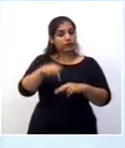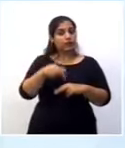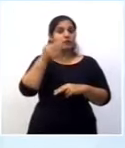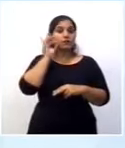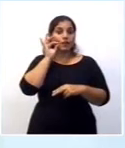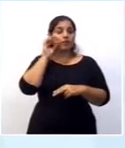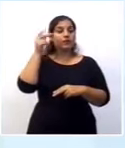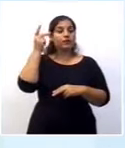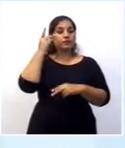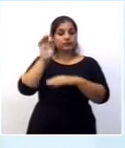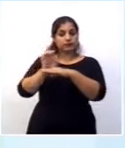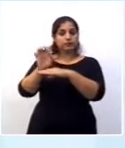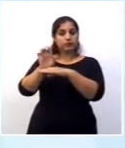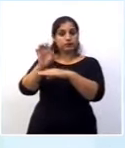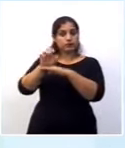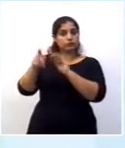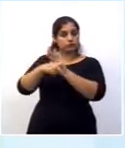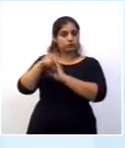nosso estado nós tivemos